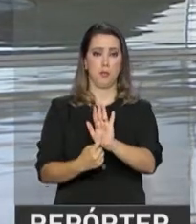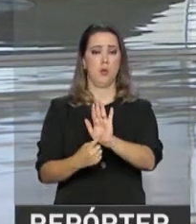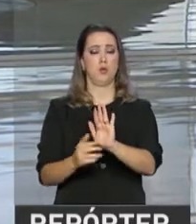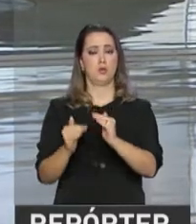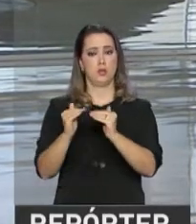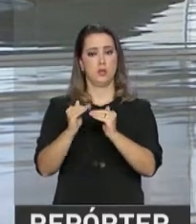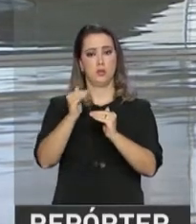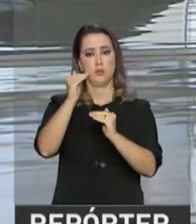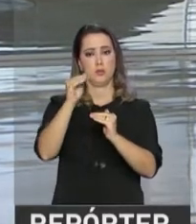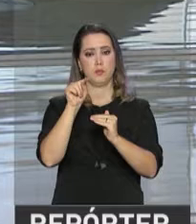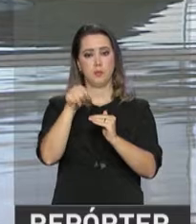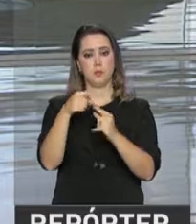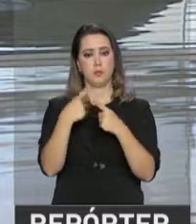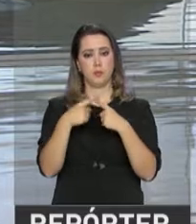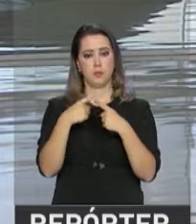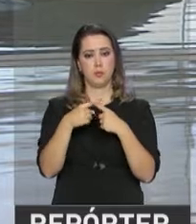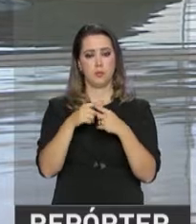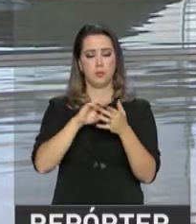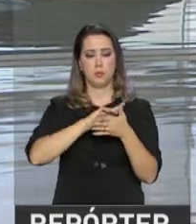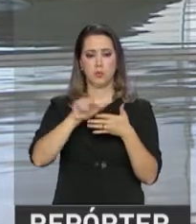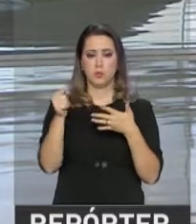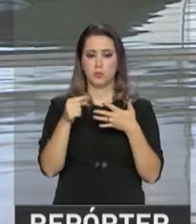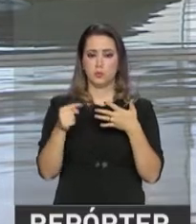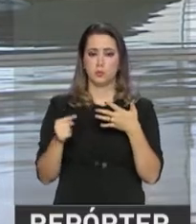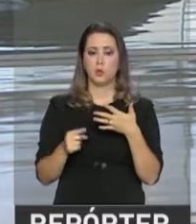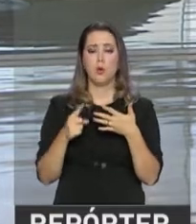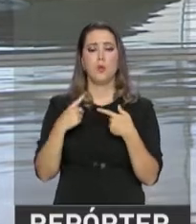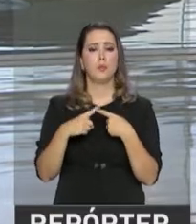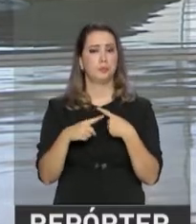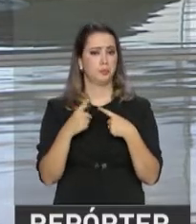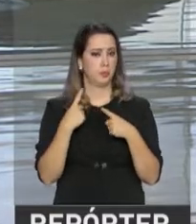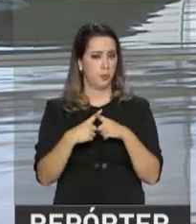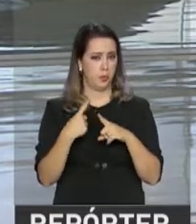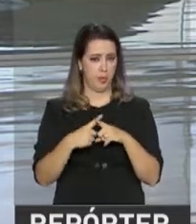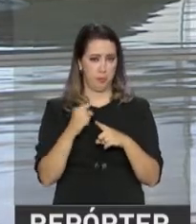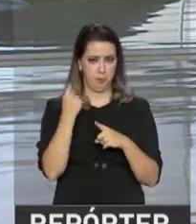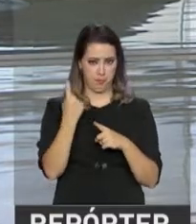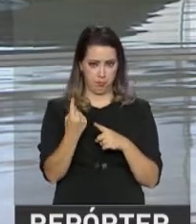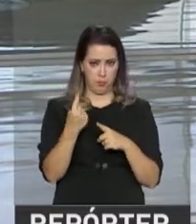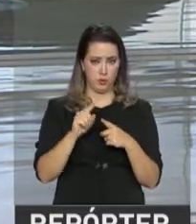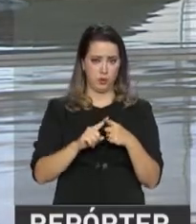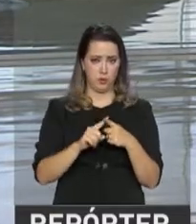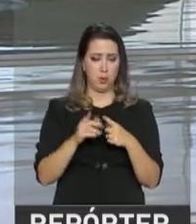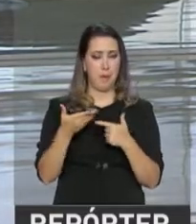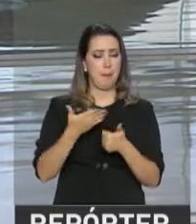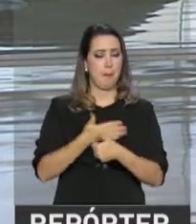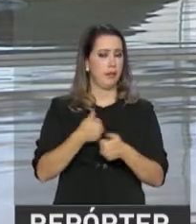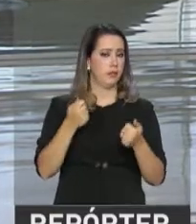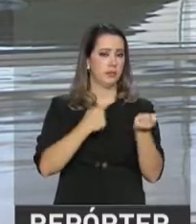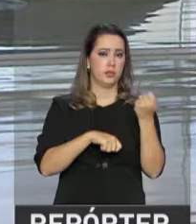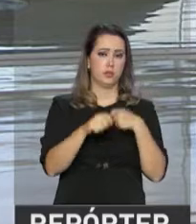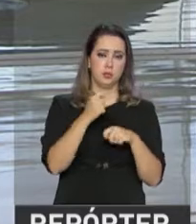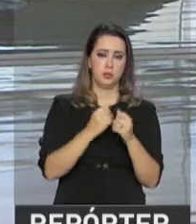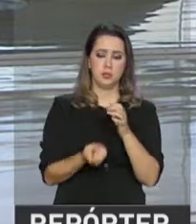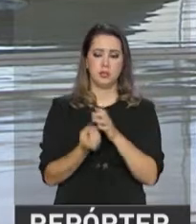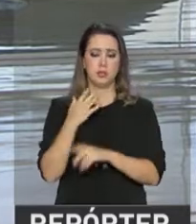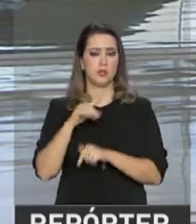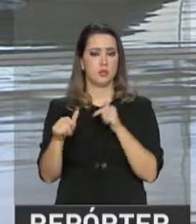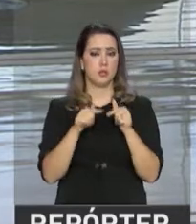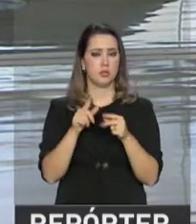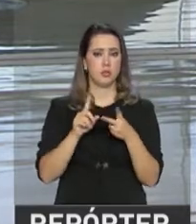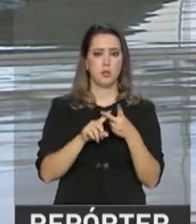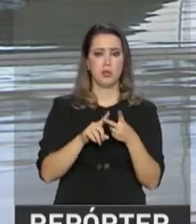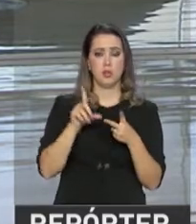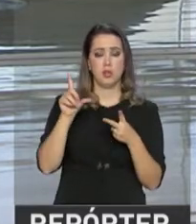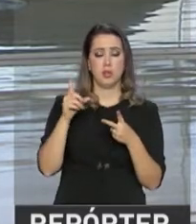se deve a alguns fatores como por exemplo as melhorias na economia e no mercado de trabalho e as baixas